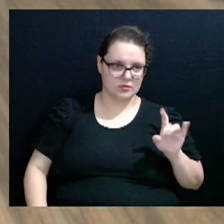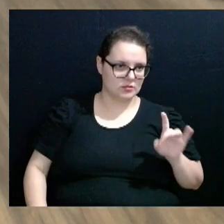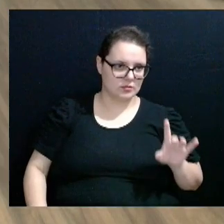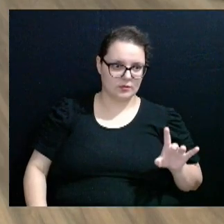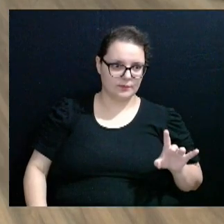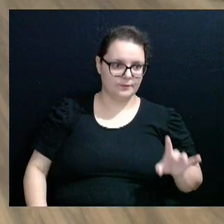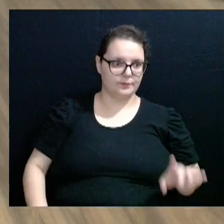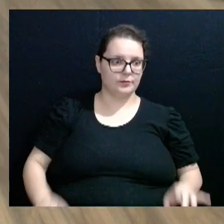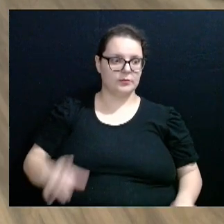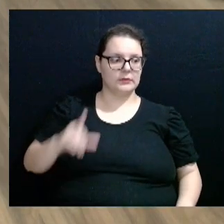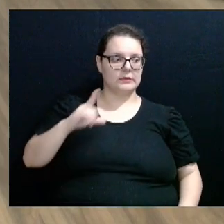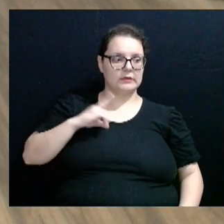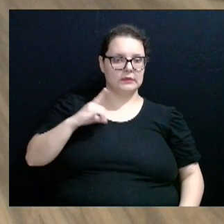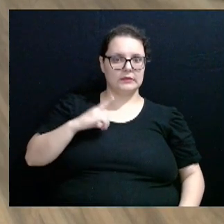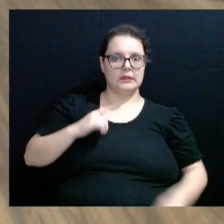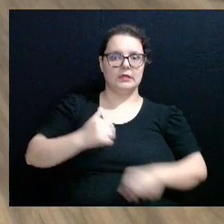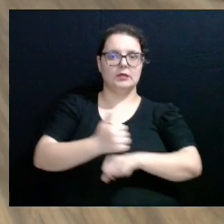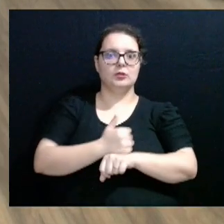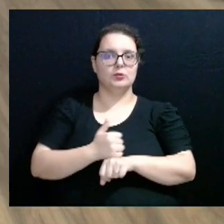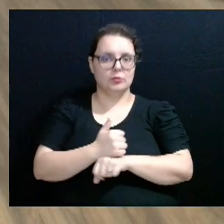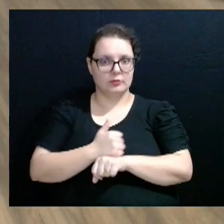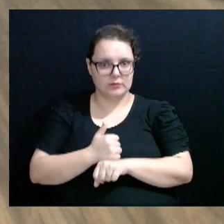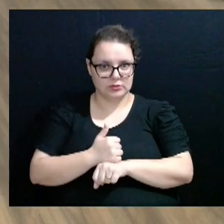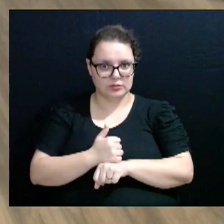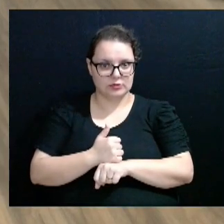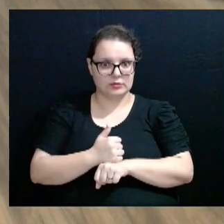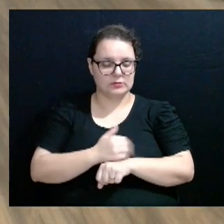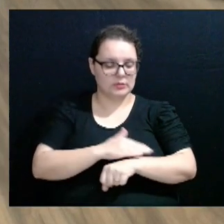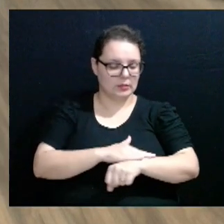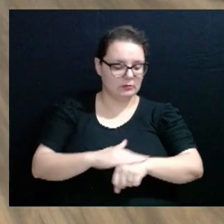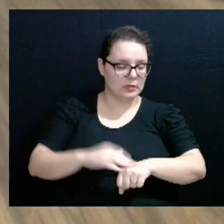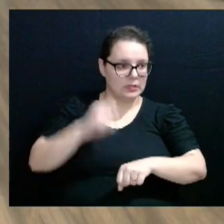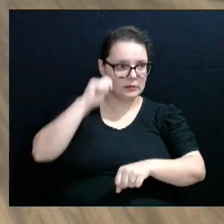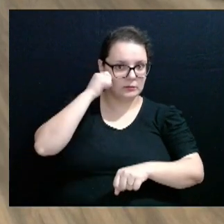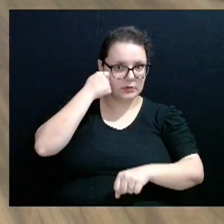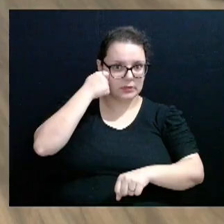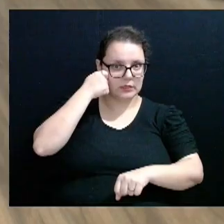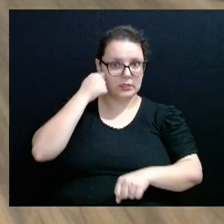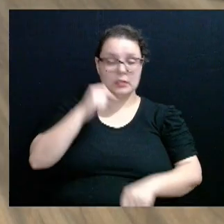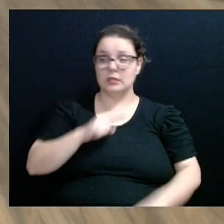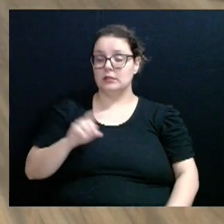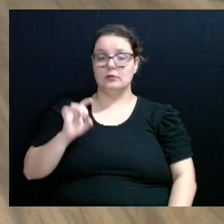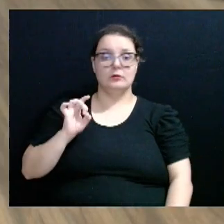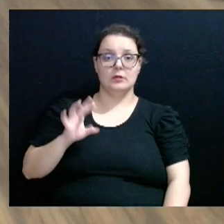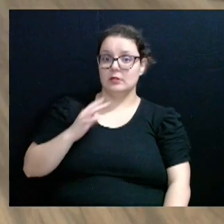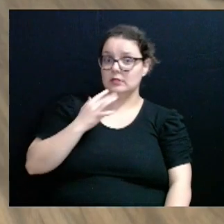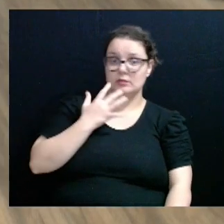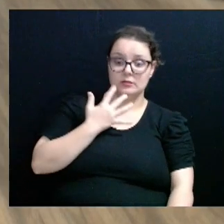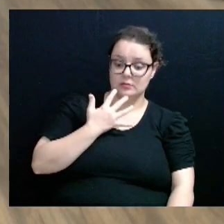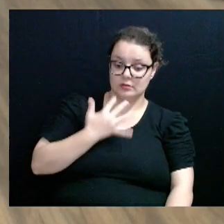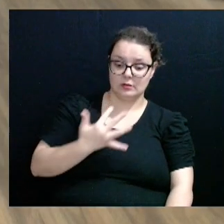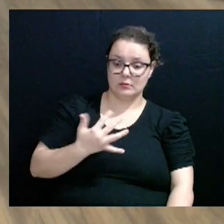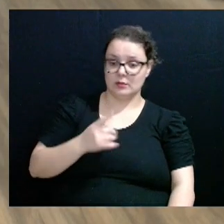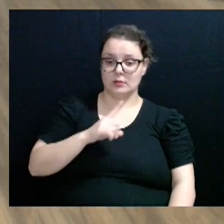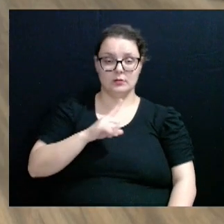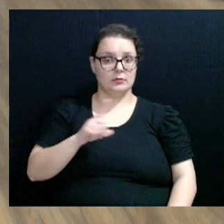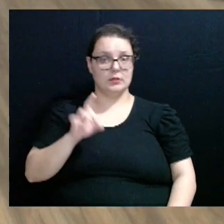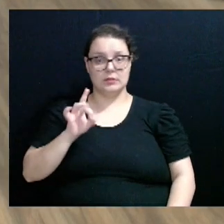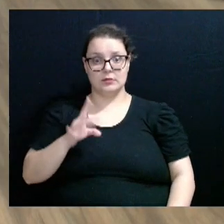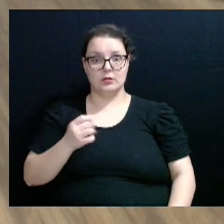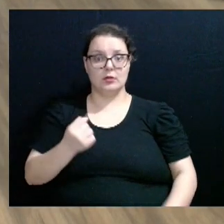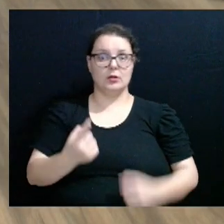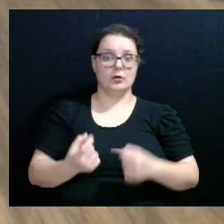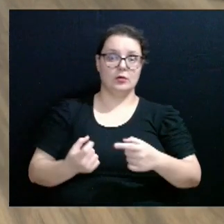um profissional da pele preta, não é só pela cor, não é só como algumas empresas têm a questão